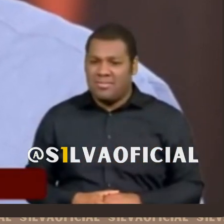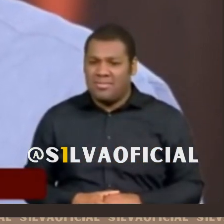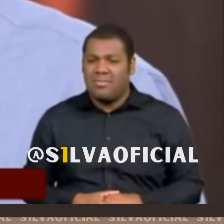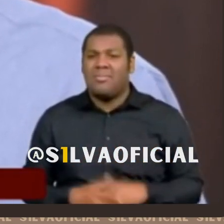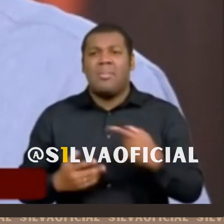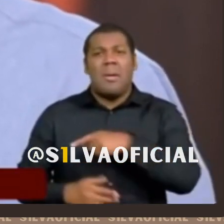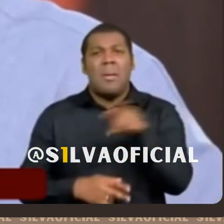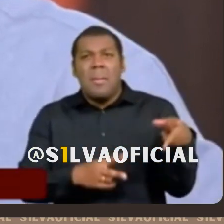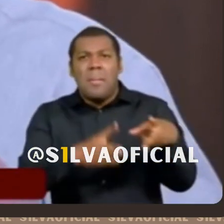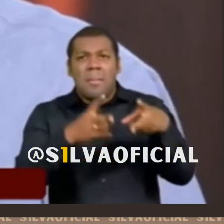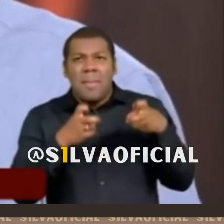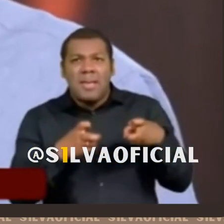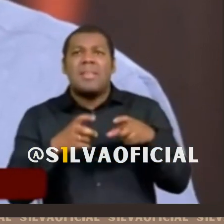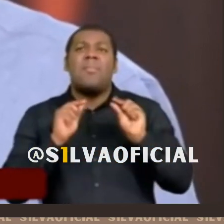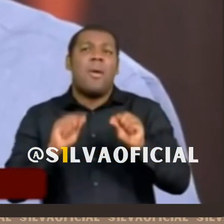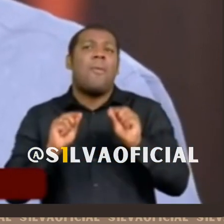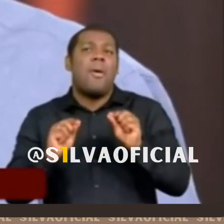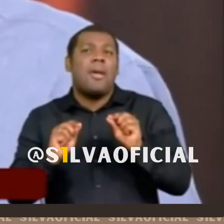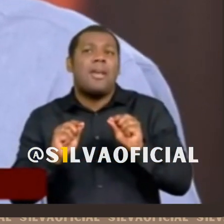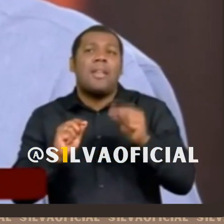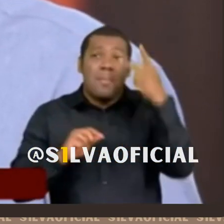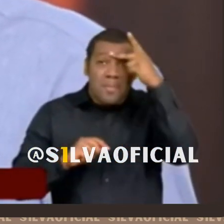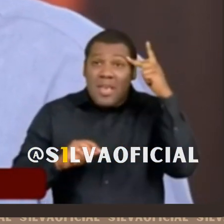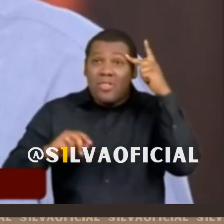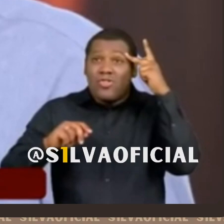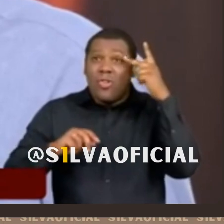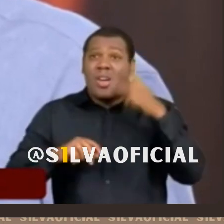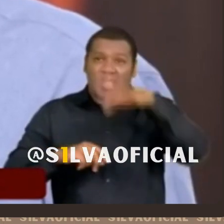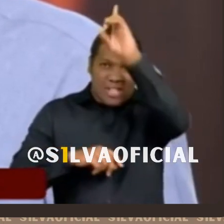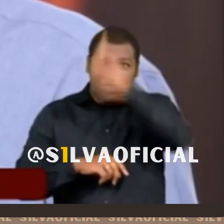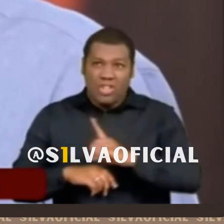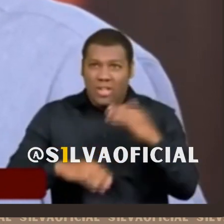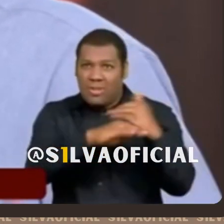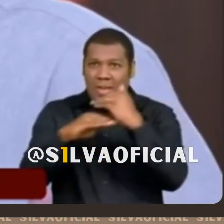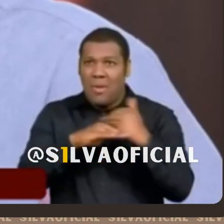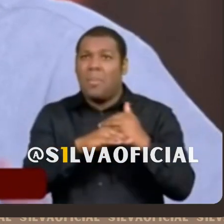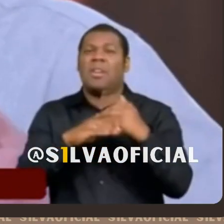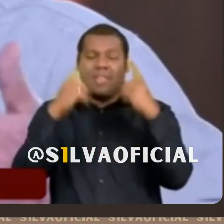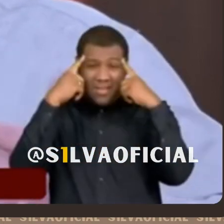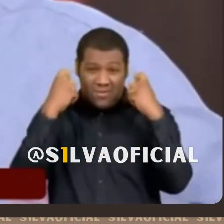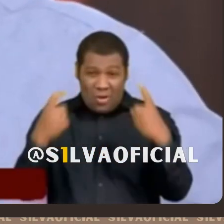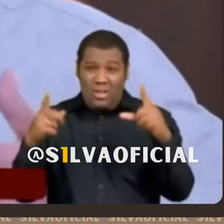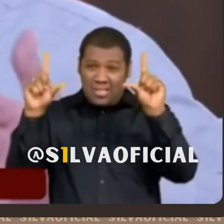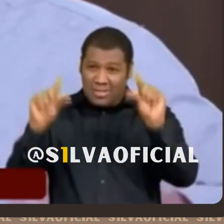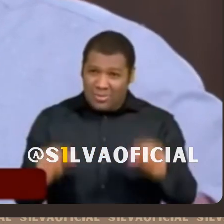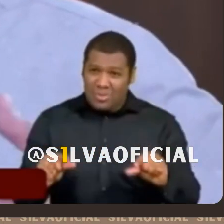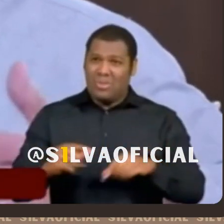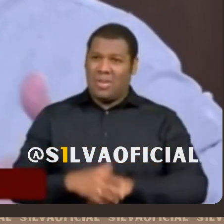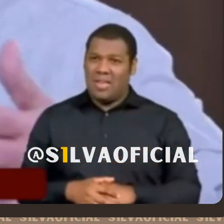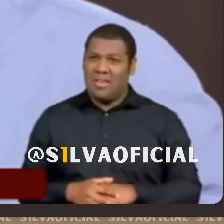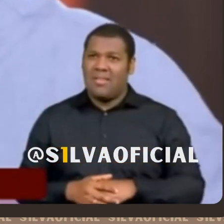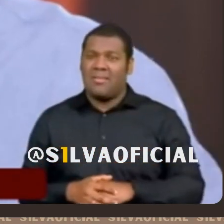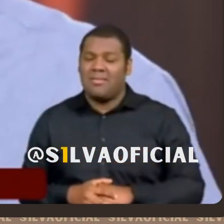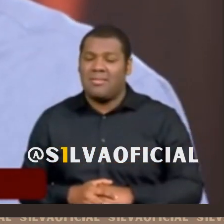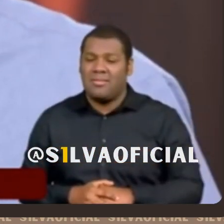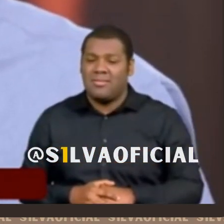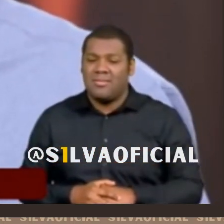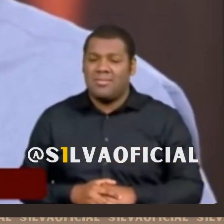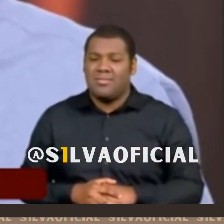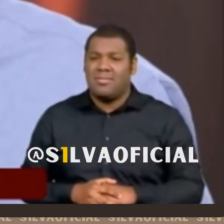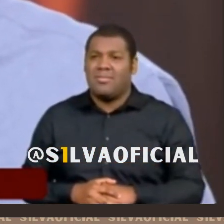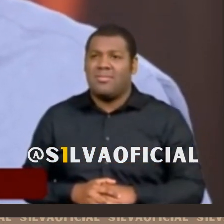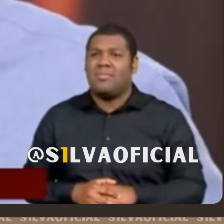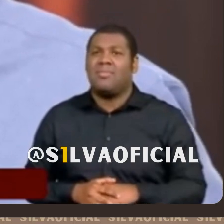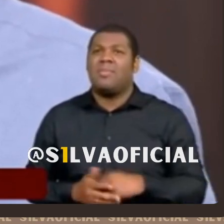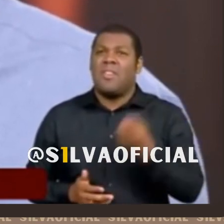violência, vai diminuir a ignorância, vai diminuir, sabe, essa cena triste que a gente vê na rua de pessoas dormindo na